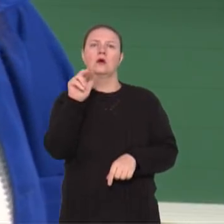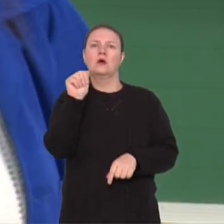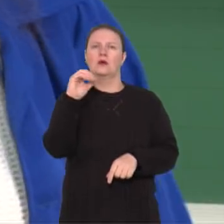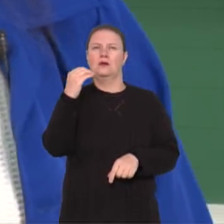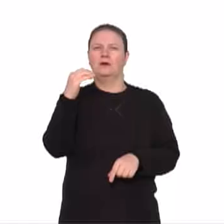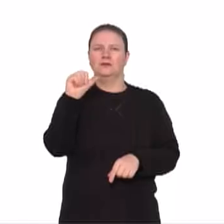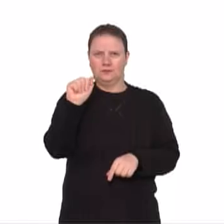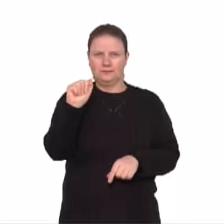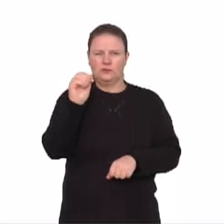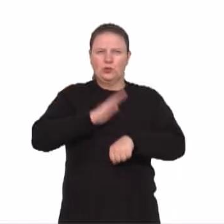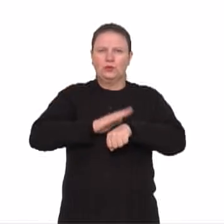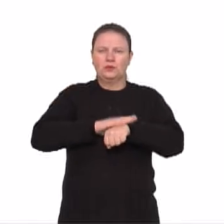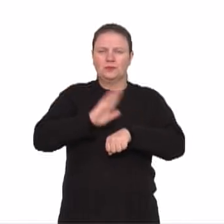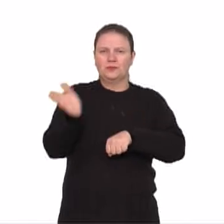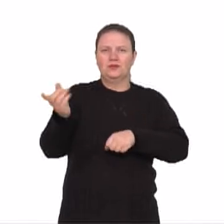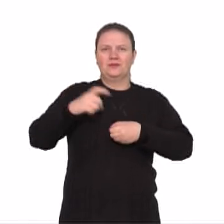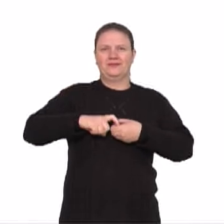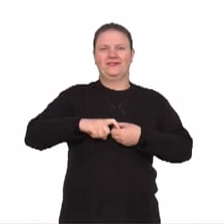para pensar.